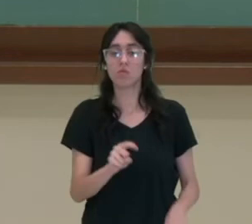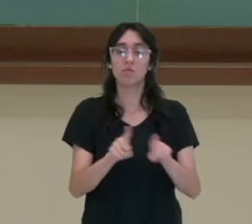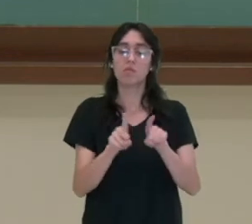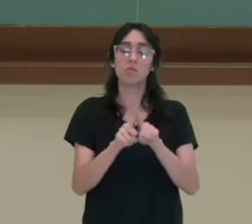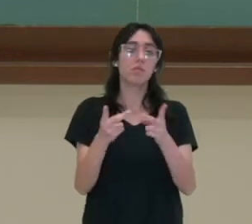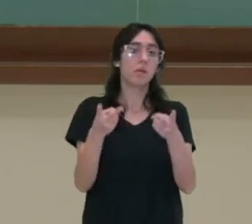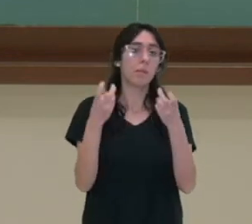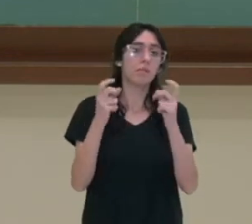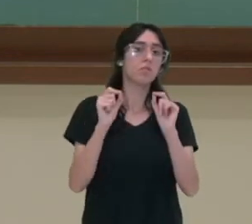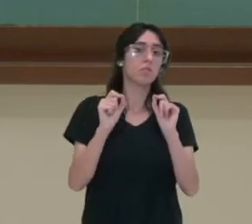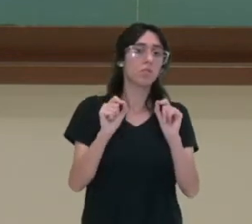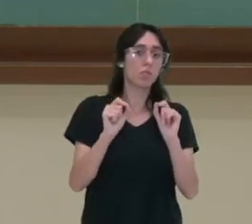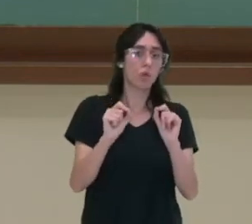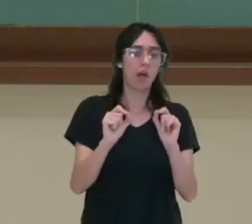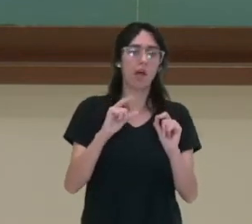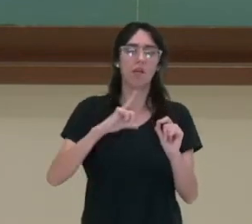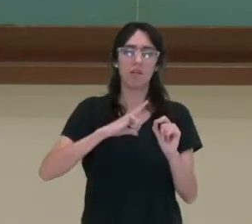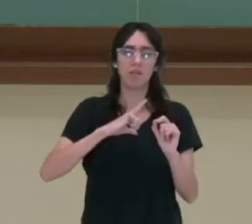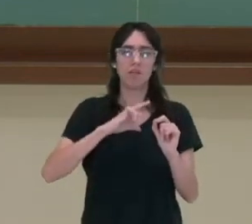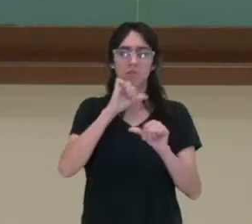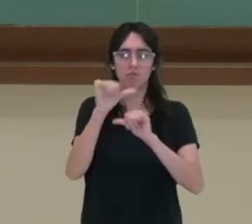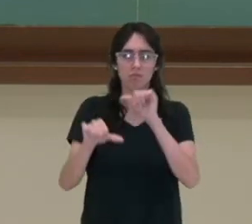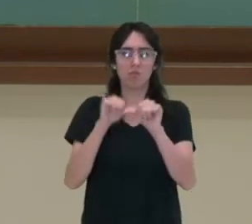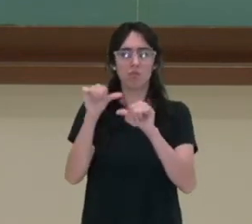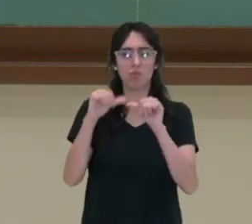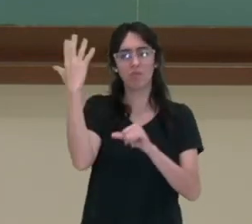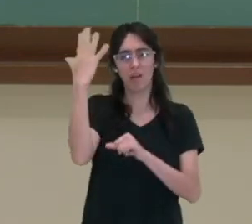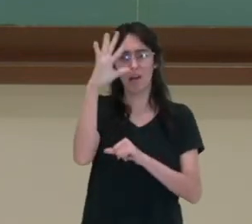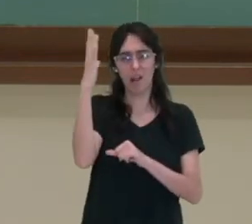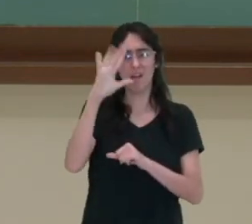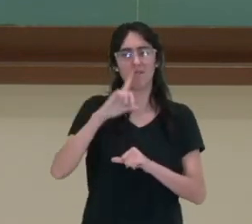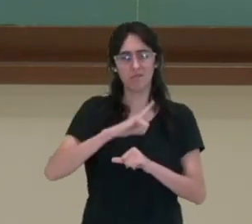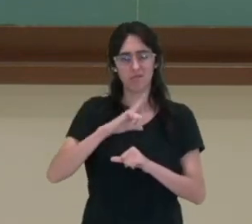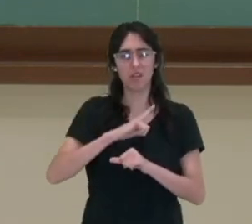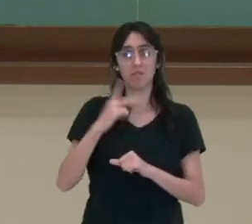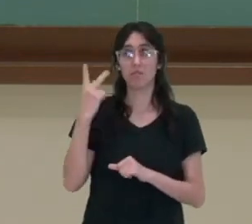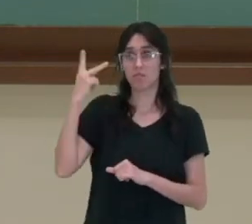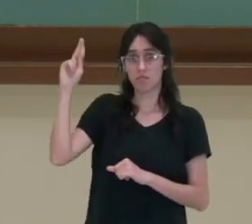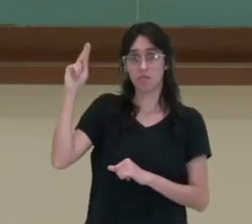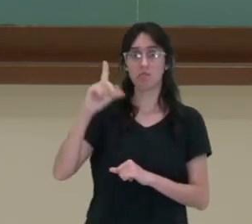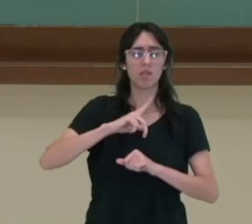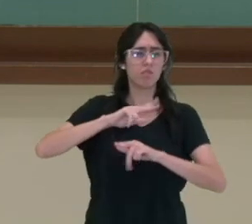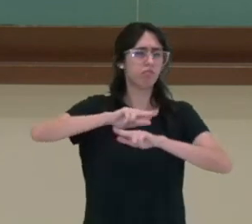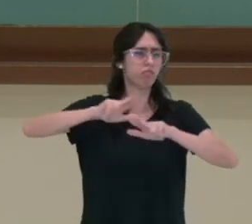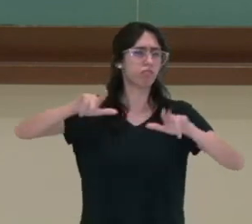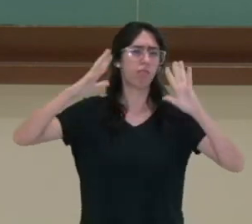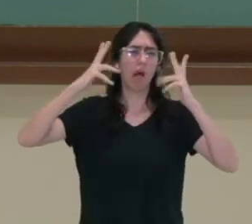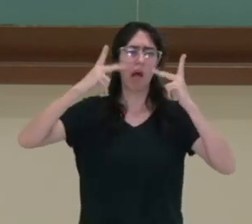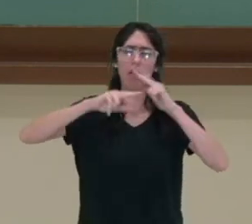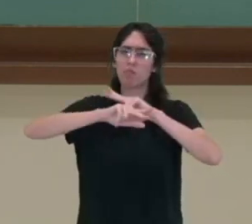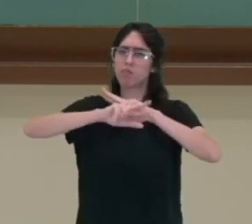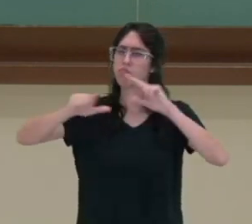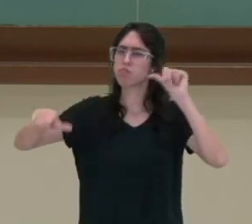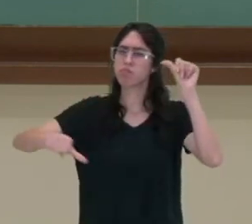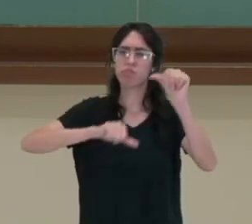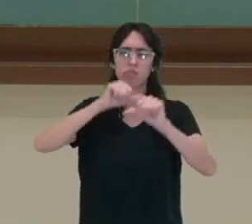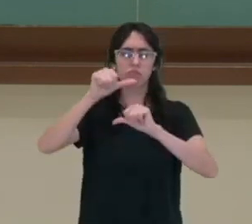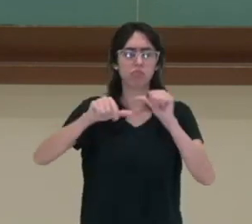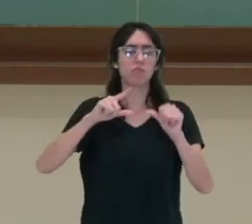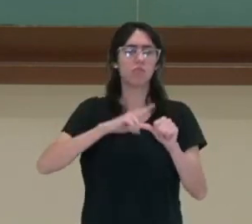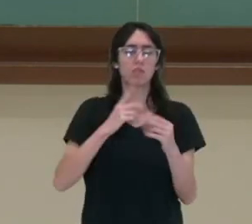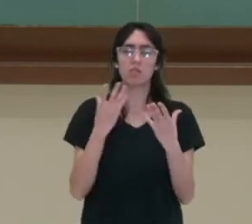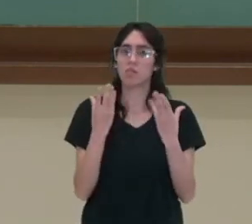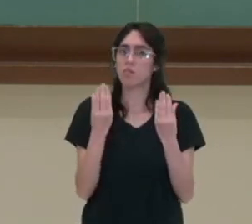perceber que, em função de todas essas mudanças climáticas, esse bioma dispõe de uma grande biodiversidade e é o bioma que mais